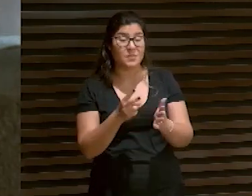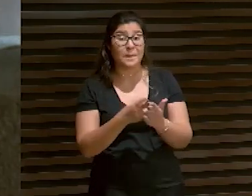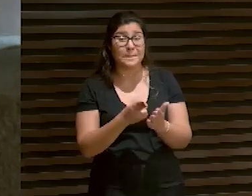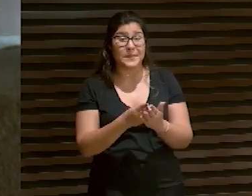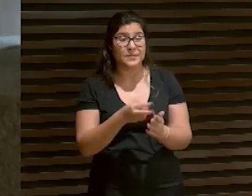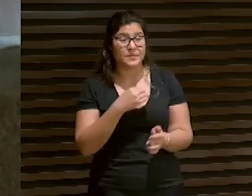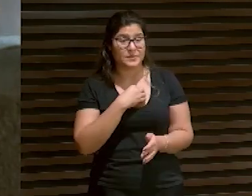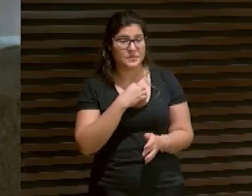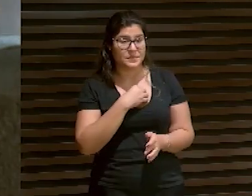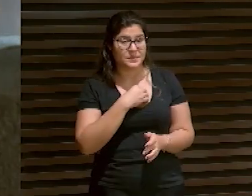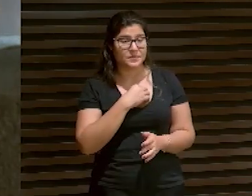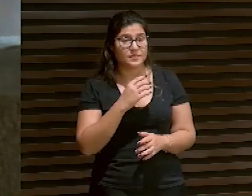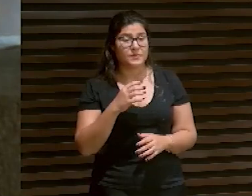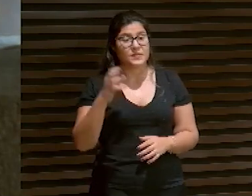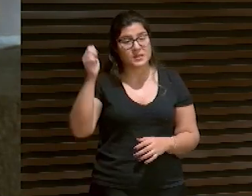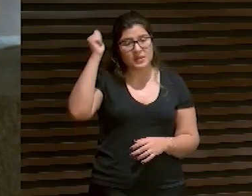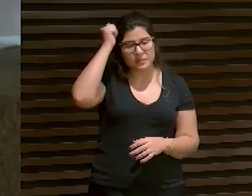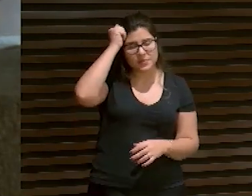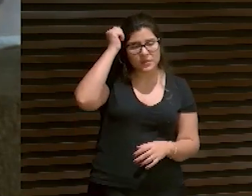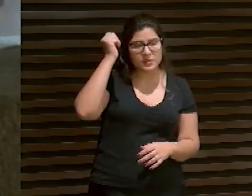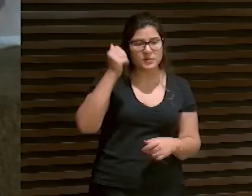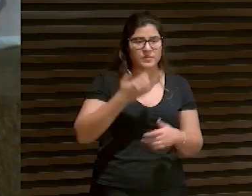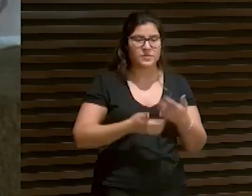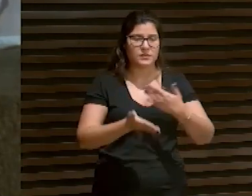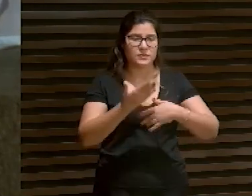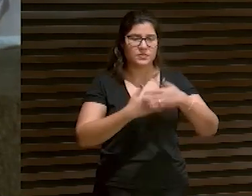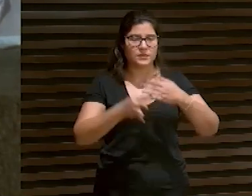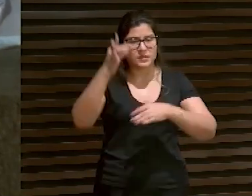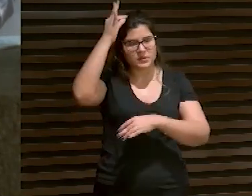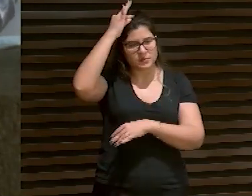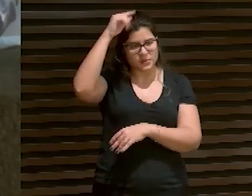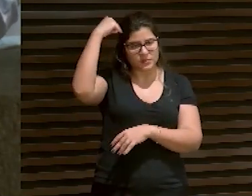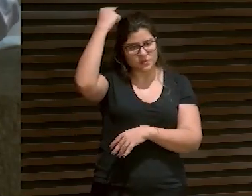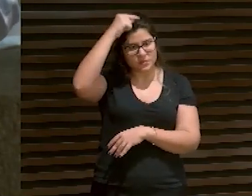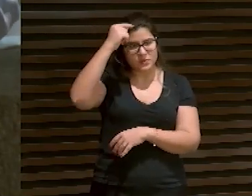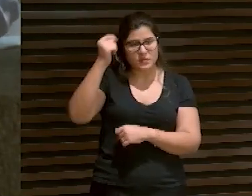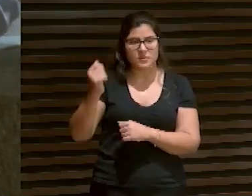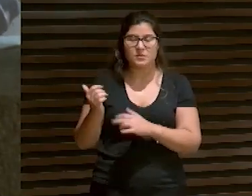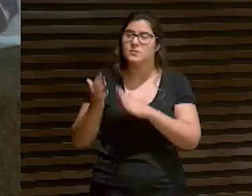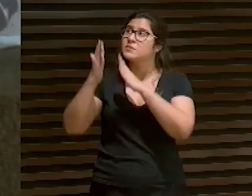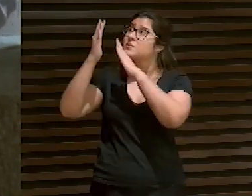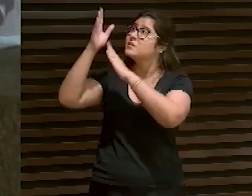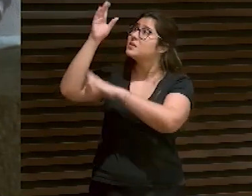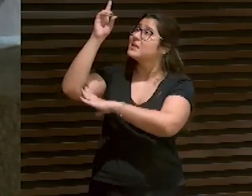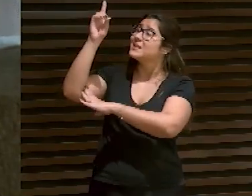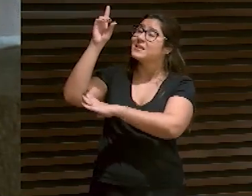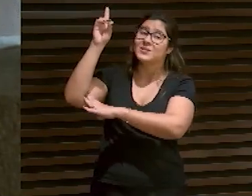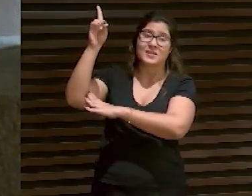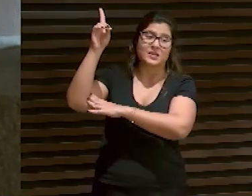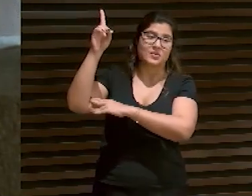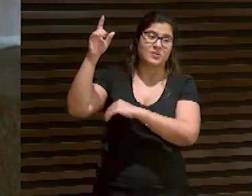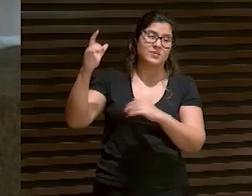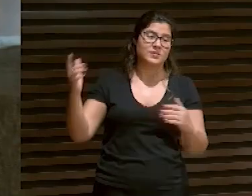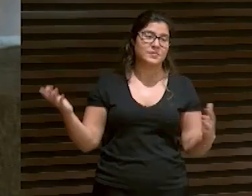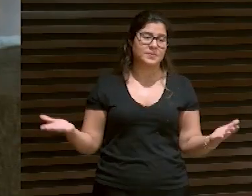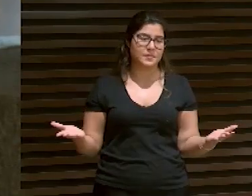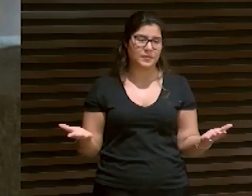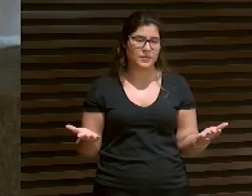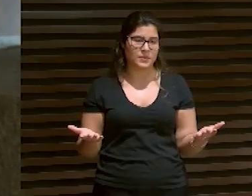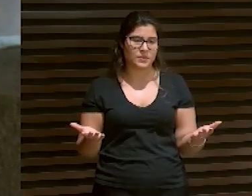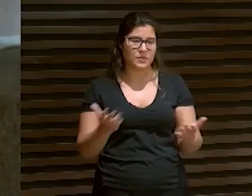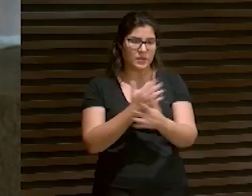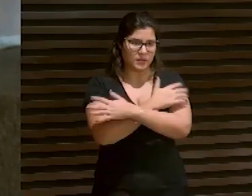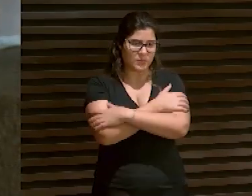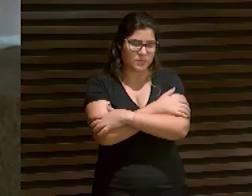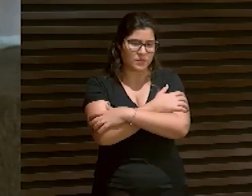do Espírito Santo e voltamos para Deus, Ele está de braços abertos para nos receber, assim como recebeu o